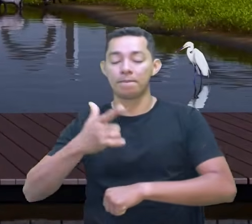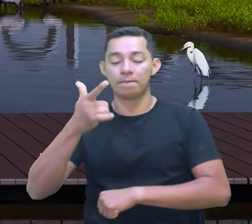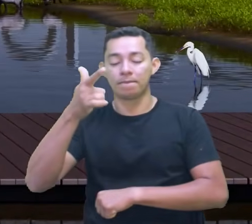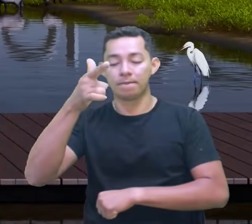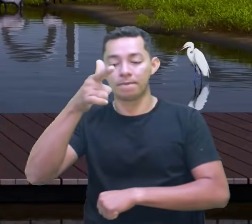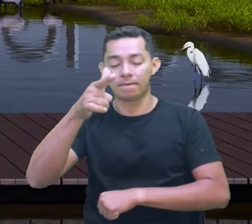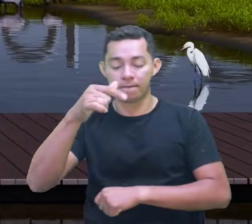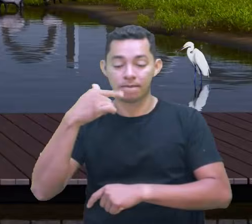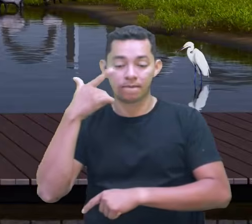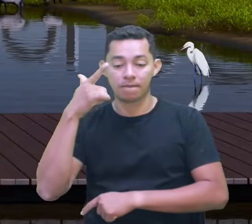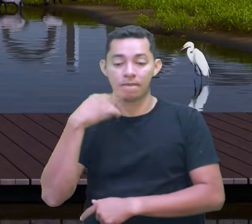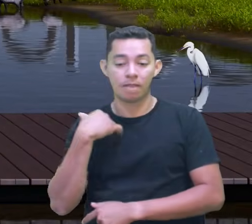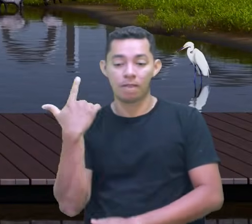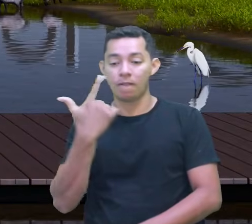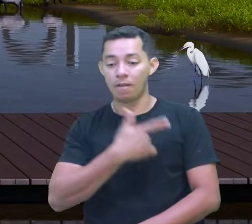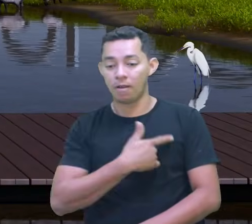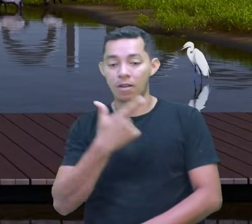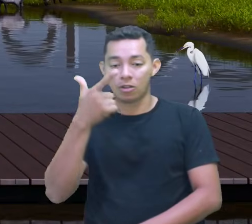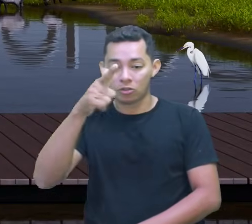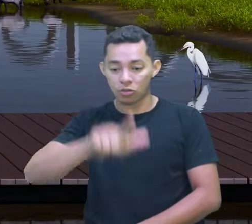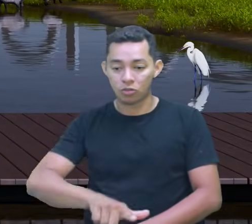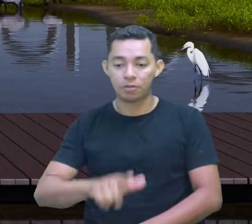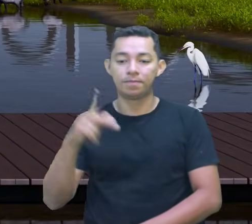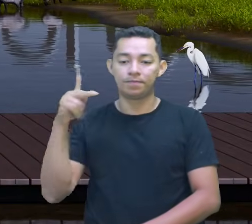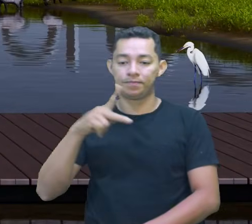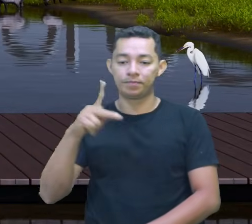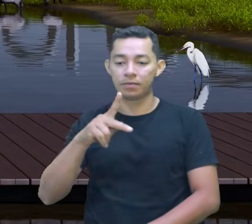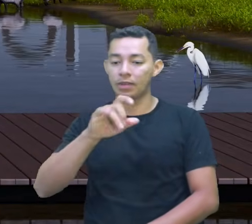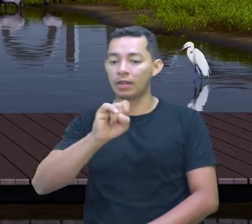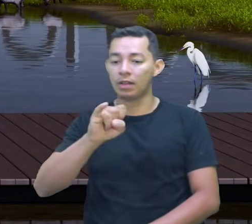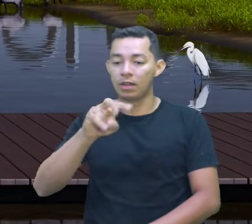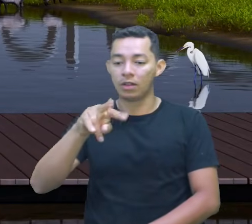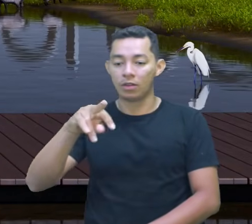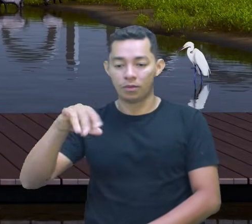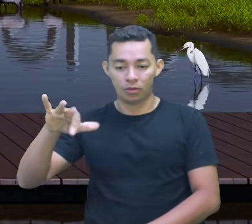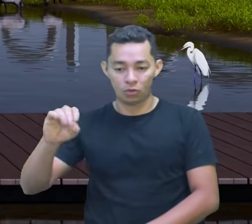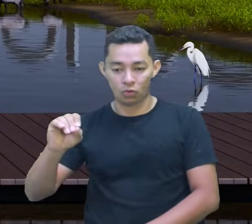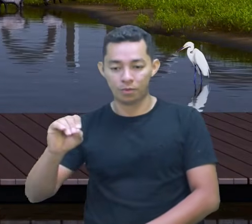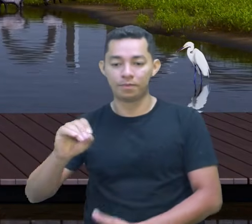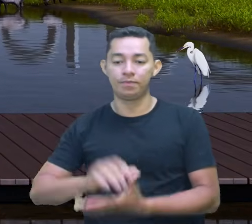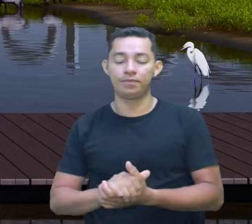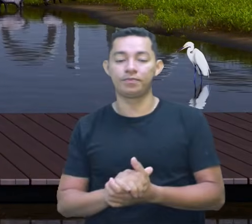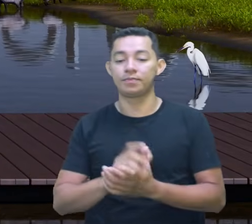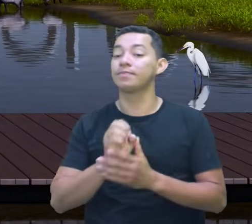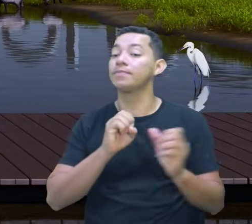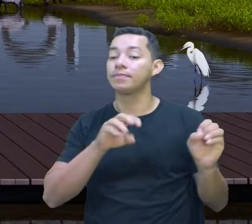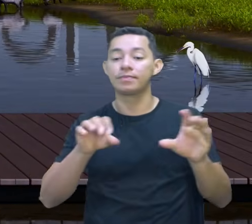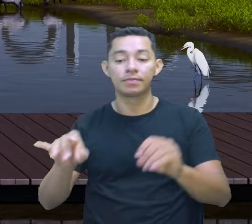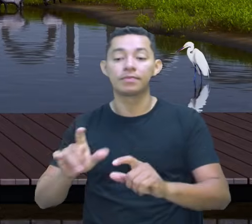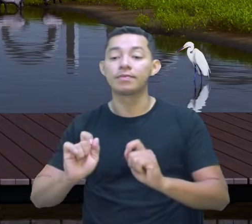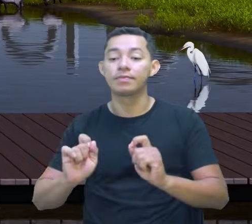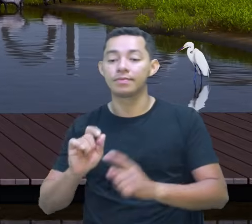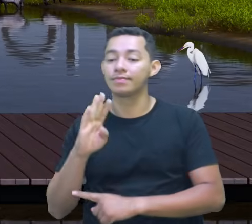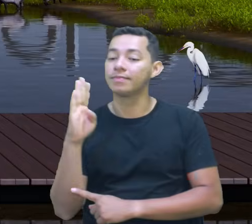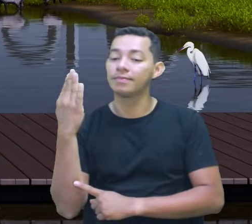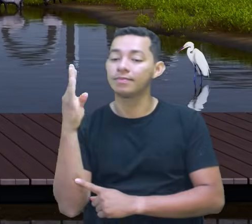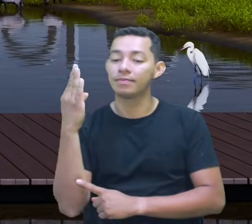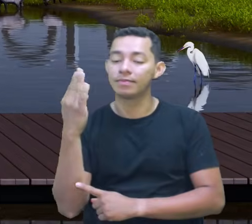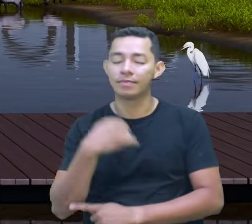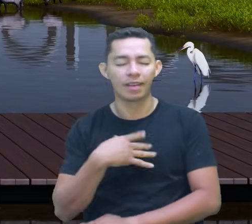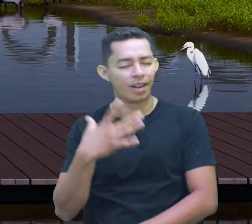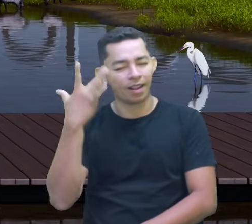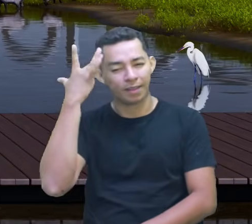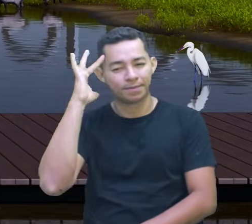com vocês, professor Silvio Santos, ensinando biologia, que eu acho,